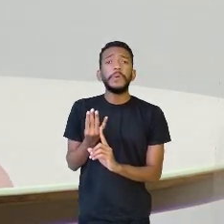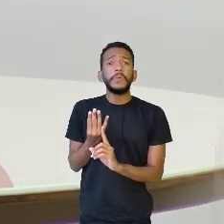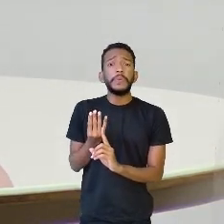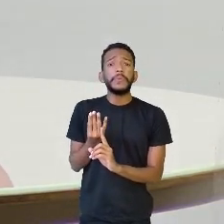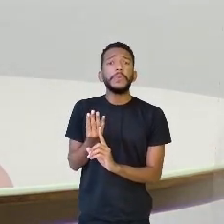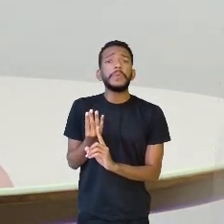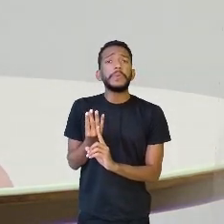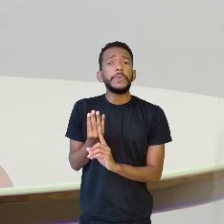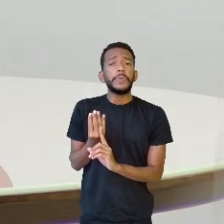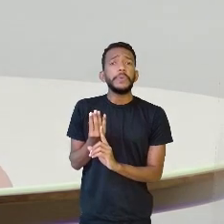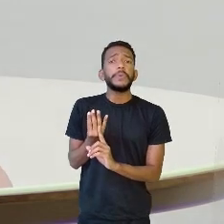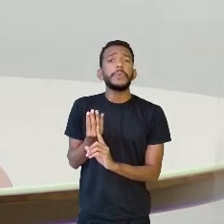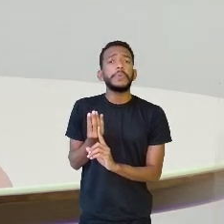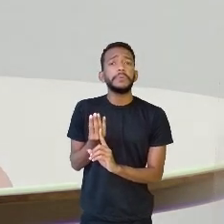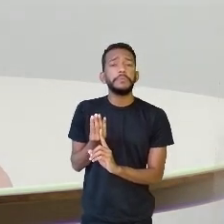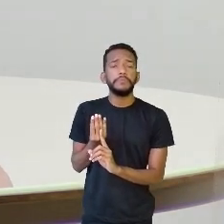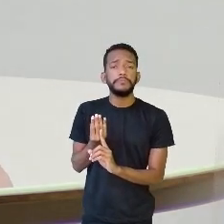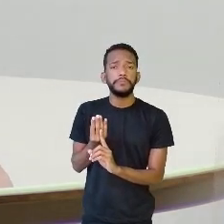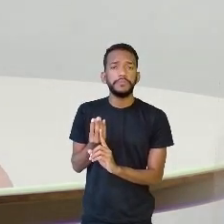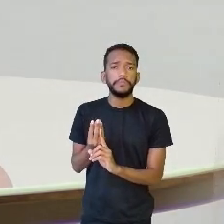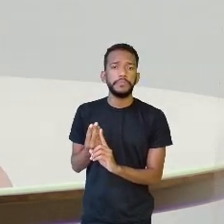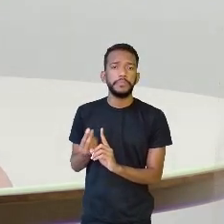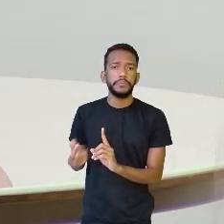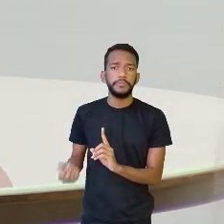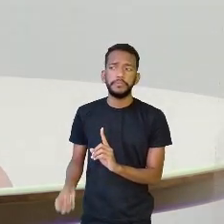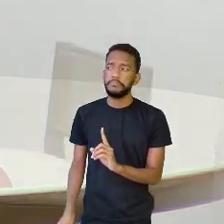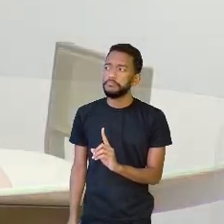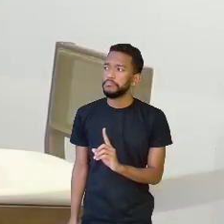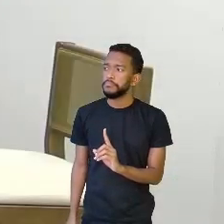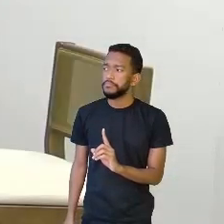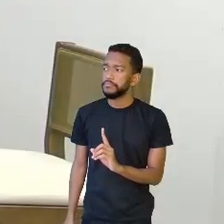tentou ainda, mas apagou.